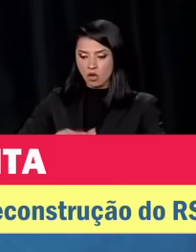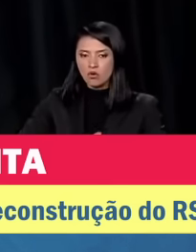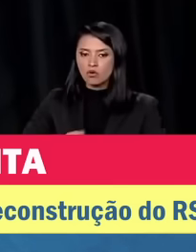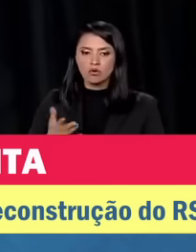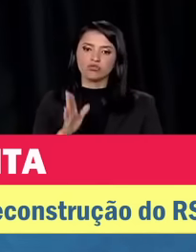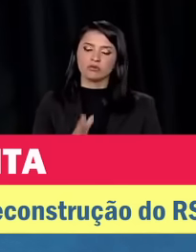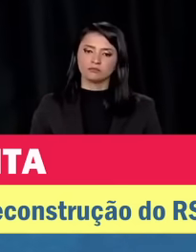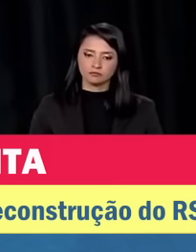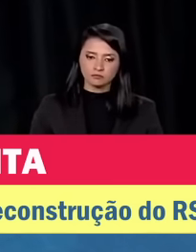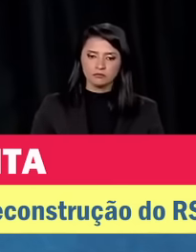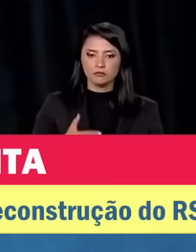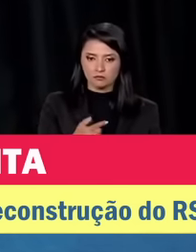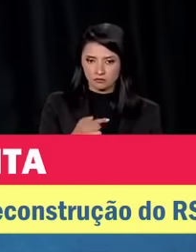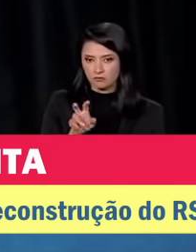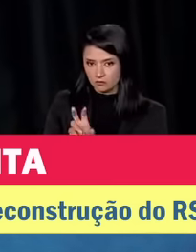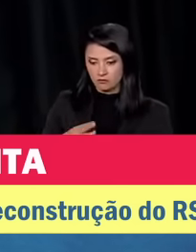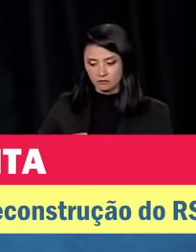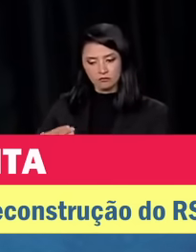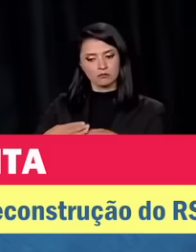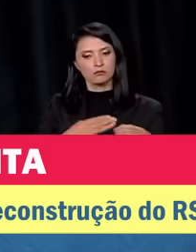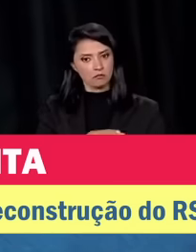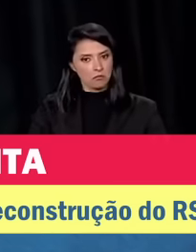esse auxílio humanitário. 75 municípios.